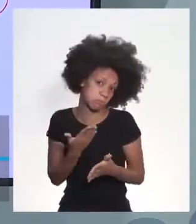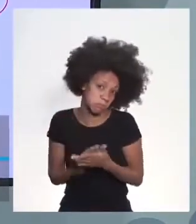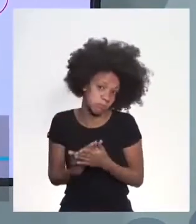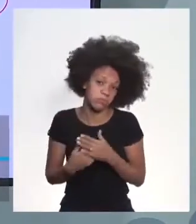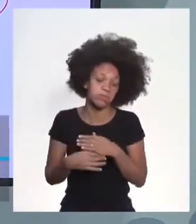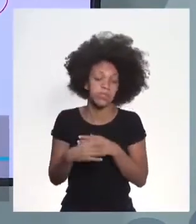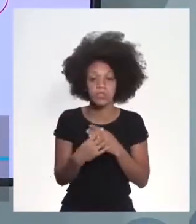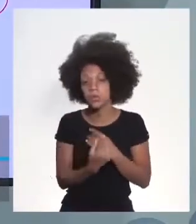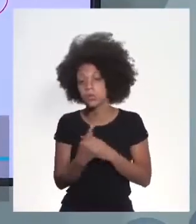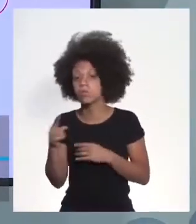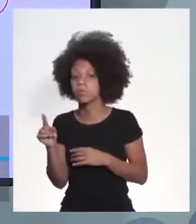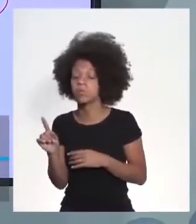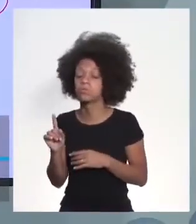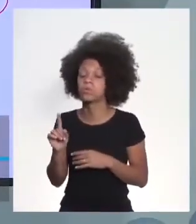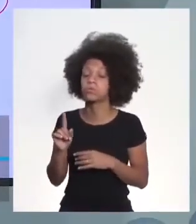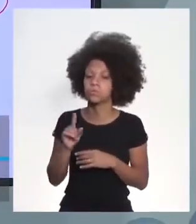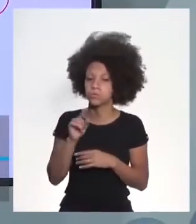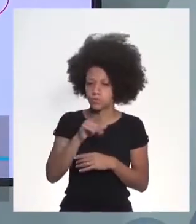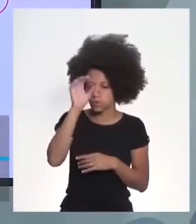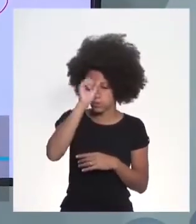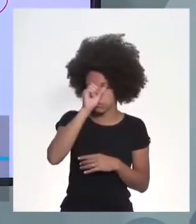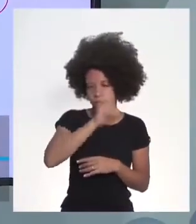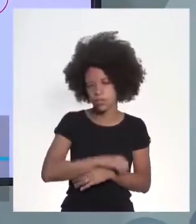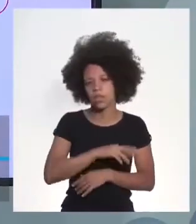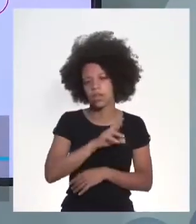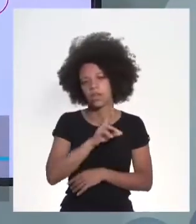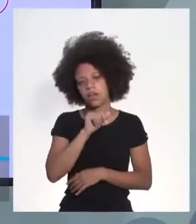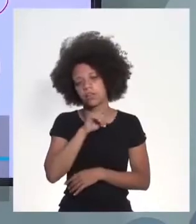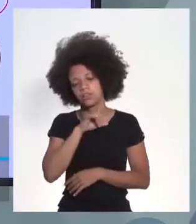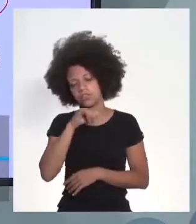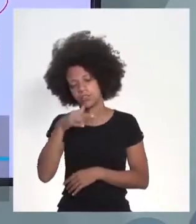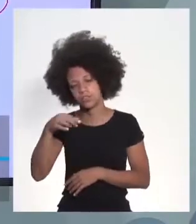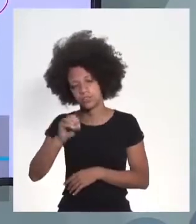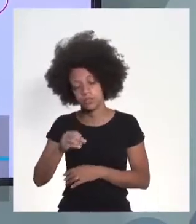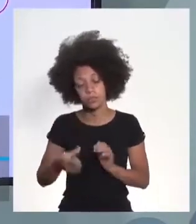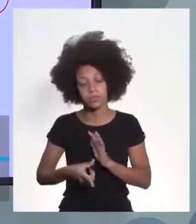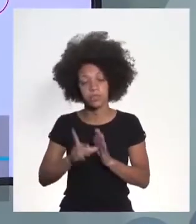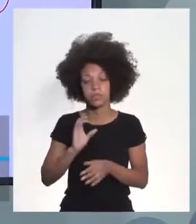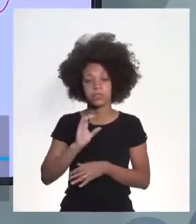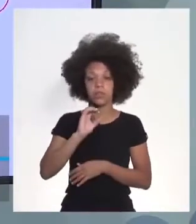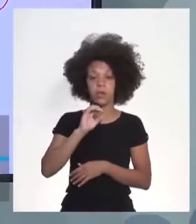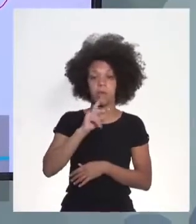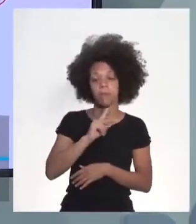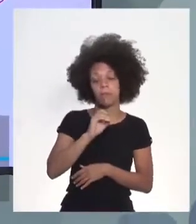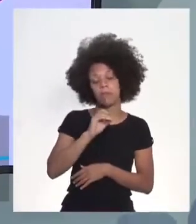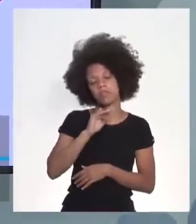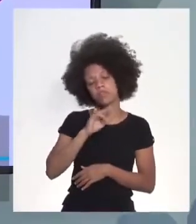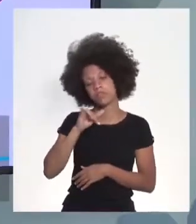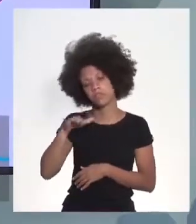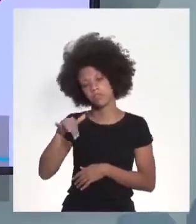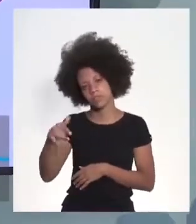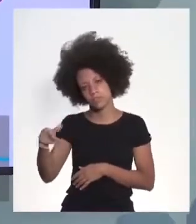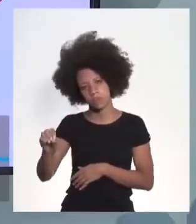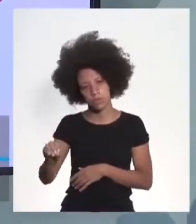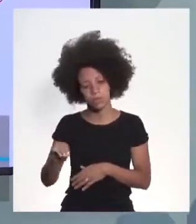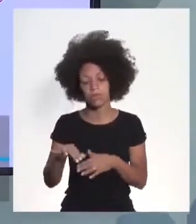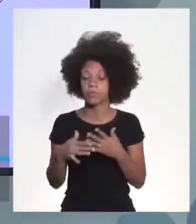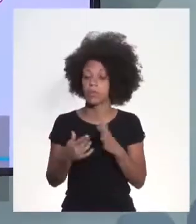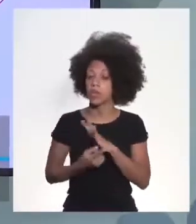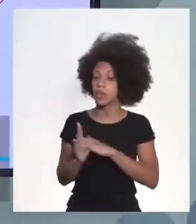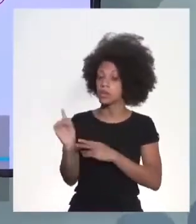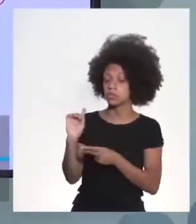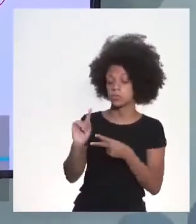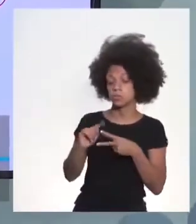que a última operação que você aprendeu foi e radiciação e antes a potenciação É treinar pelo menos Essas duas aí foram as últimas